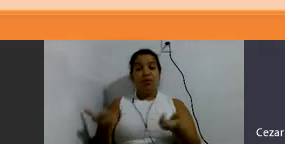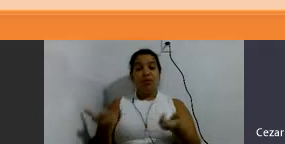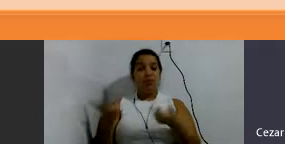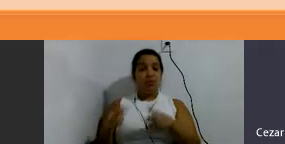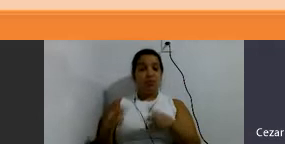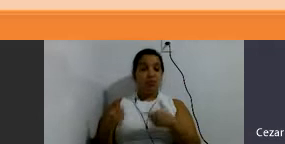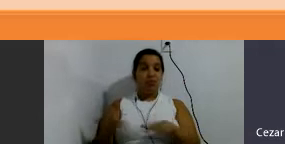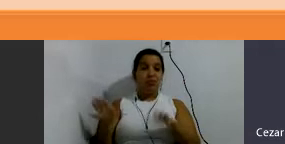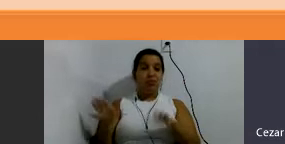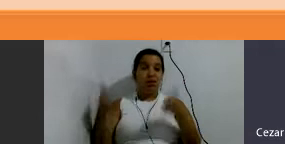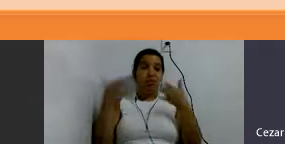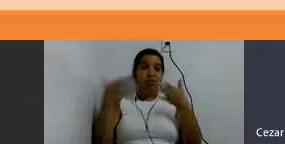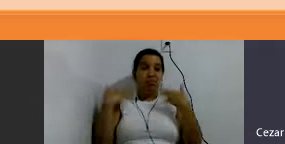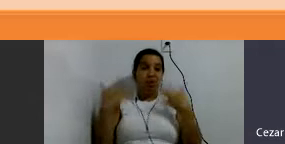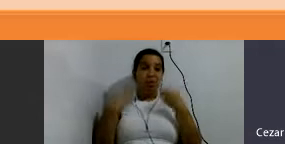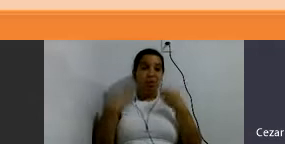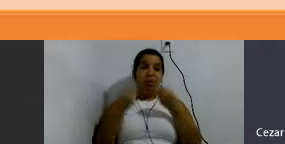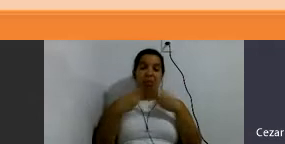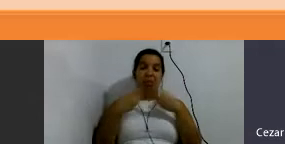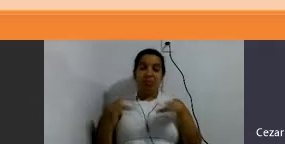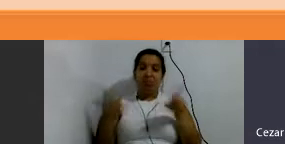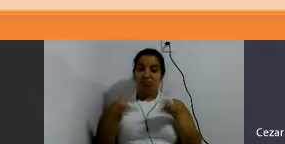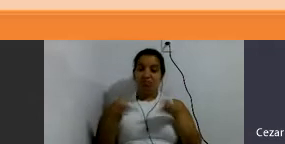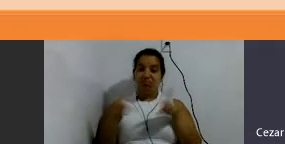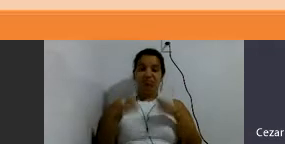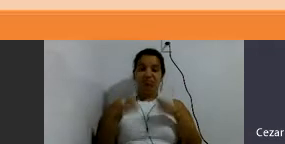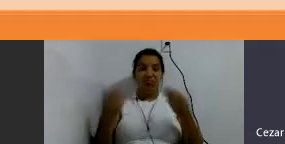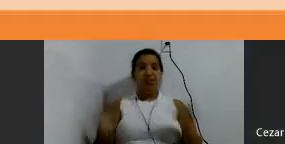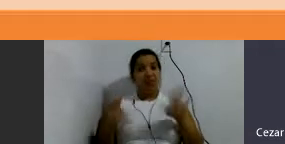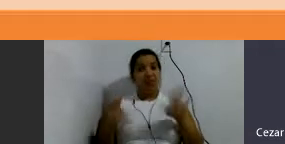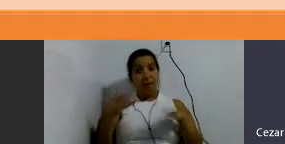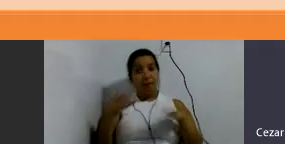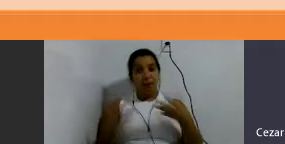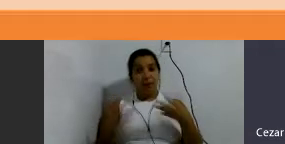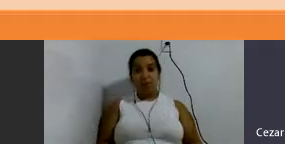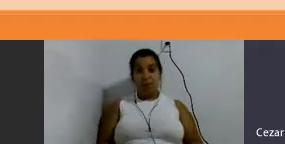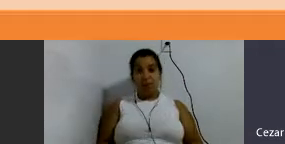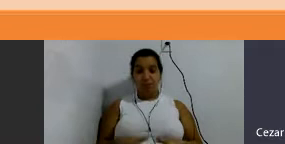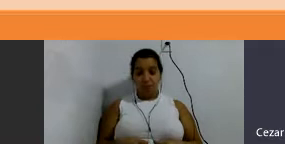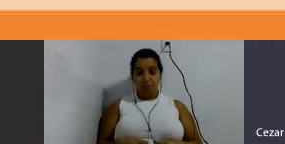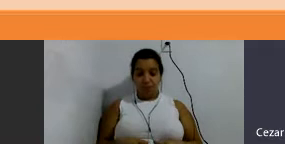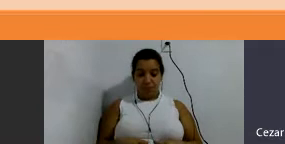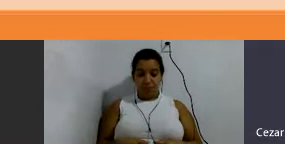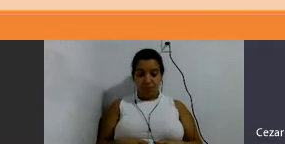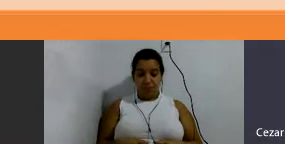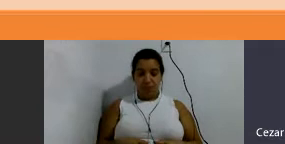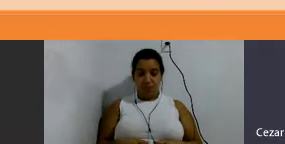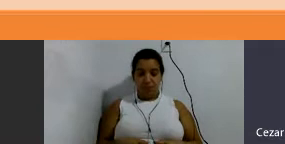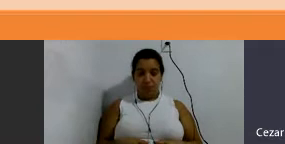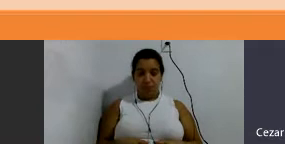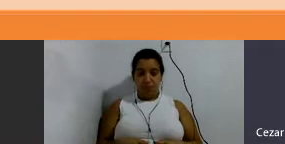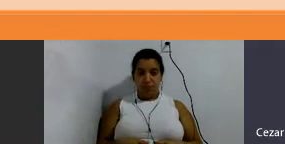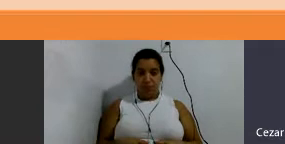clima tão favorável, um ambiente tão favorável para o vetor. Então, tem que levar em consideração